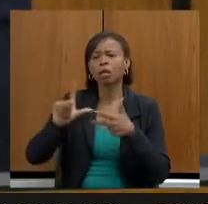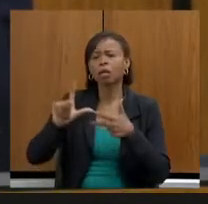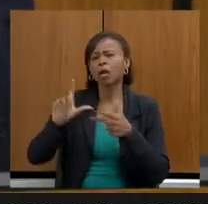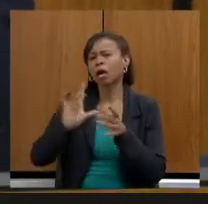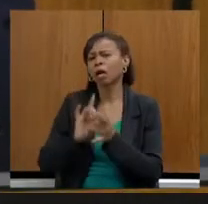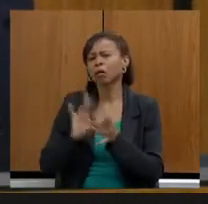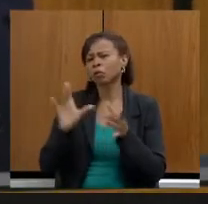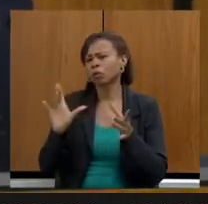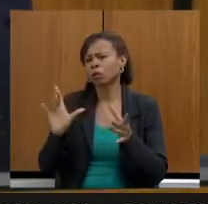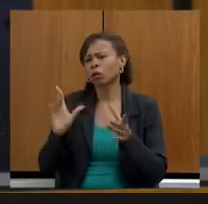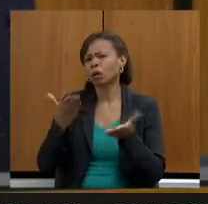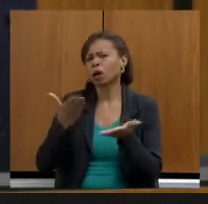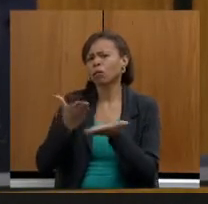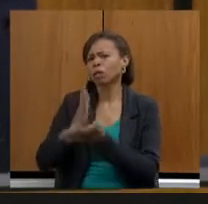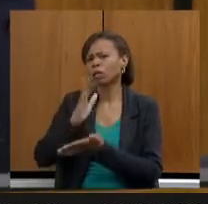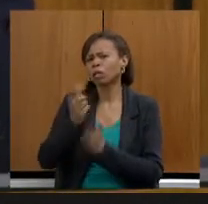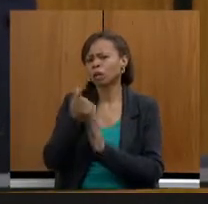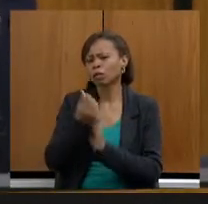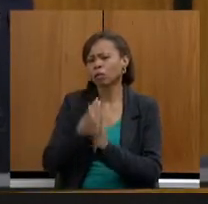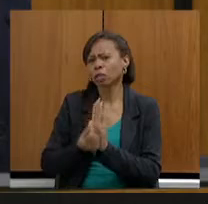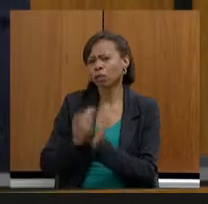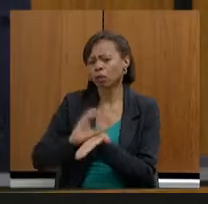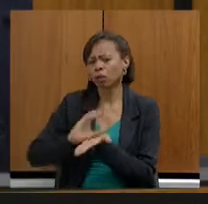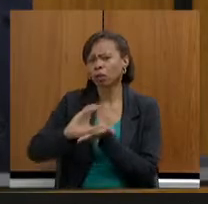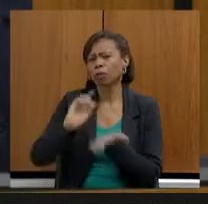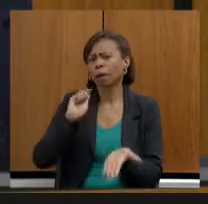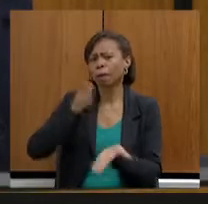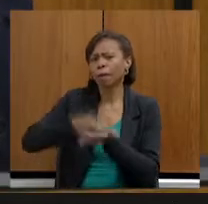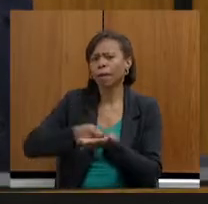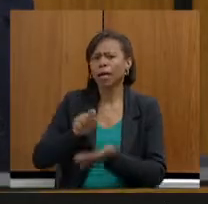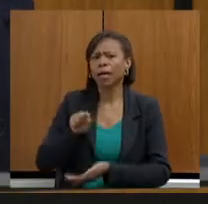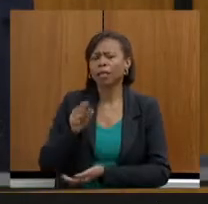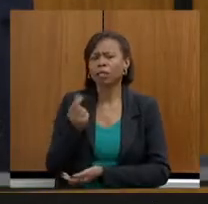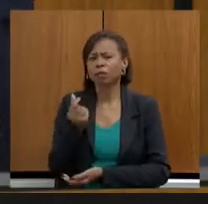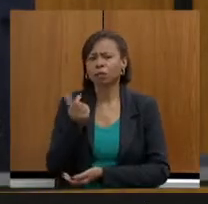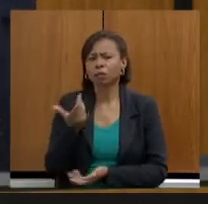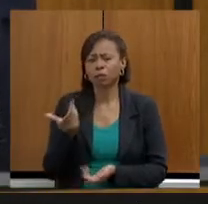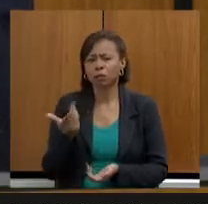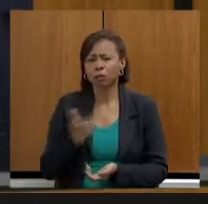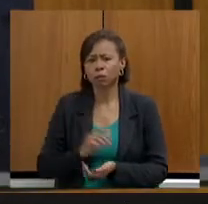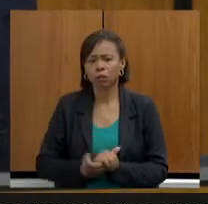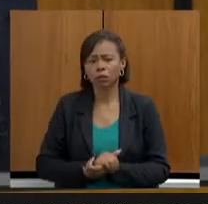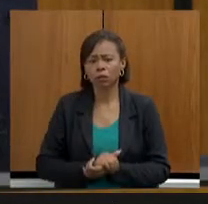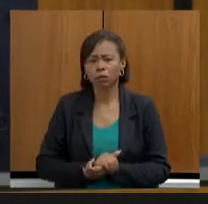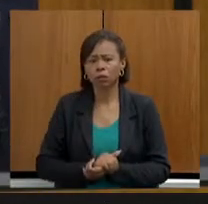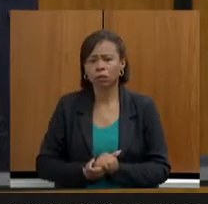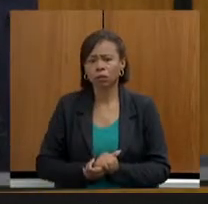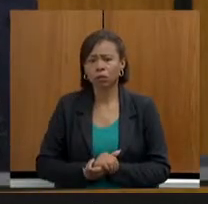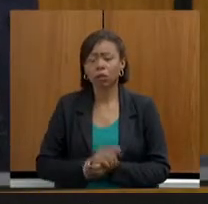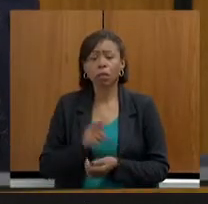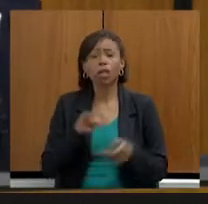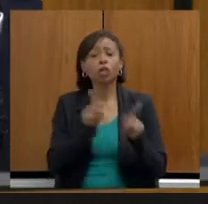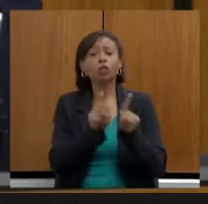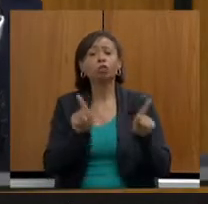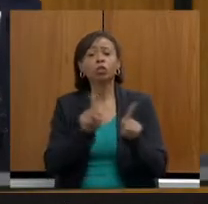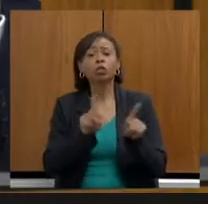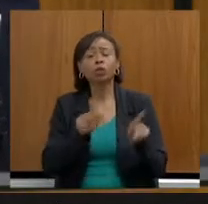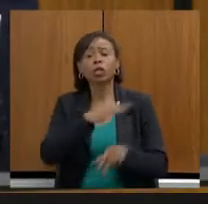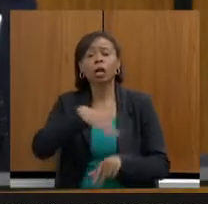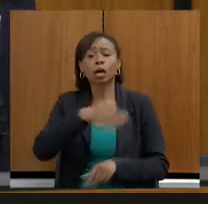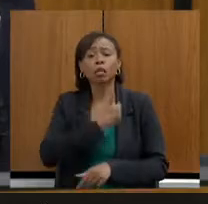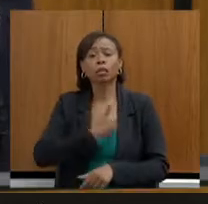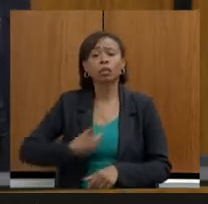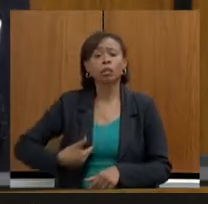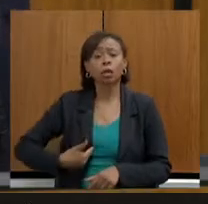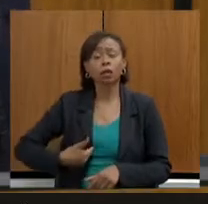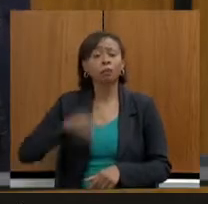EA dotação orçamentária que permite o pagamento desses valores o que será feito com os professores da rede estadual